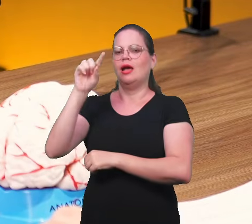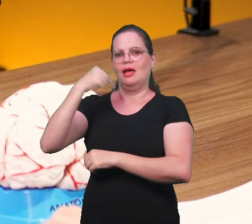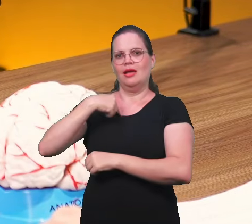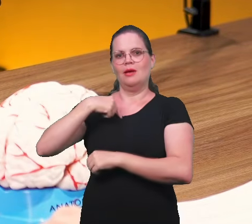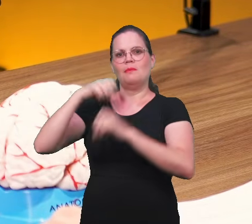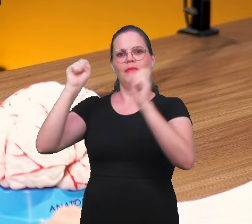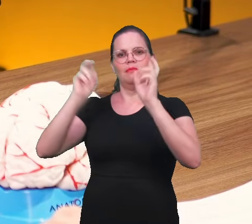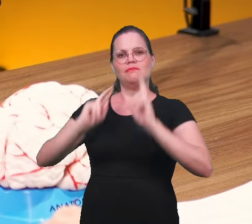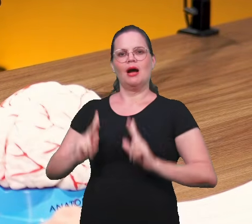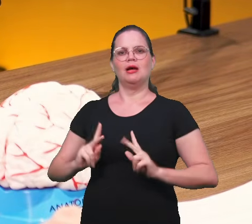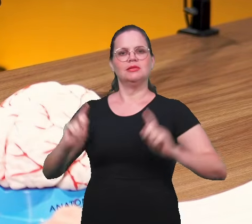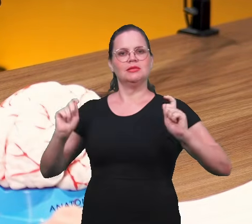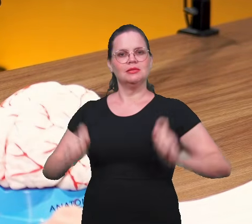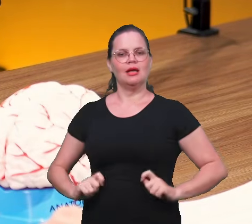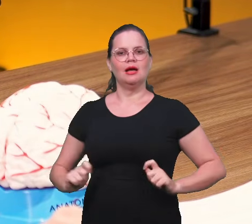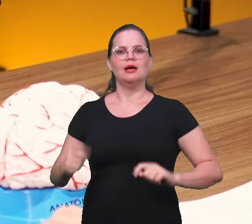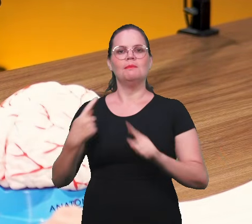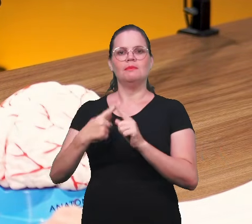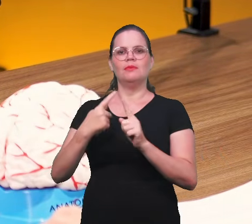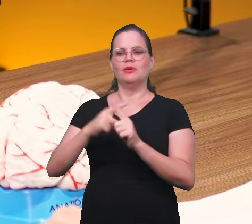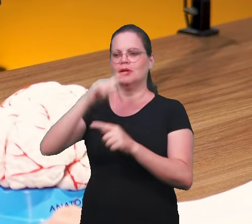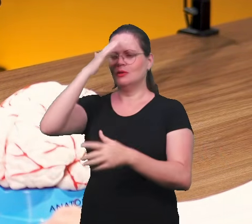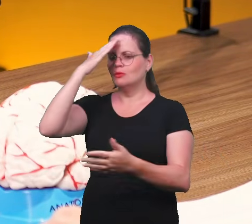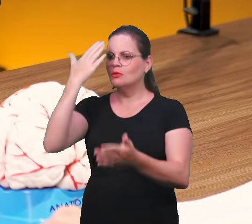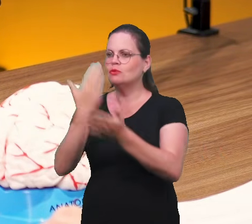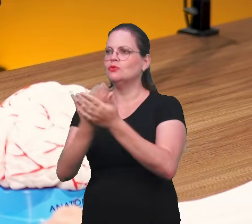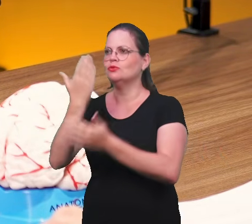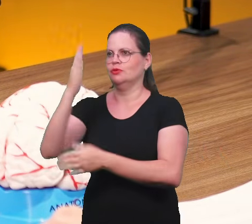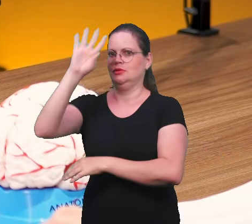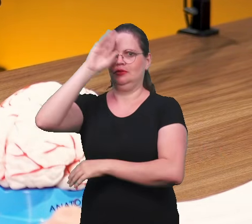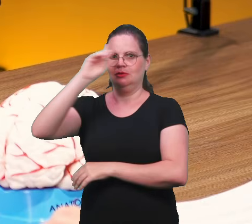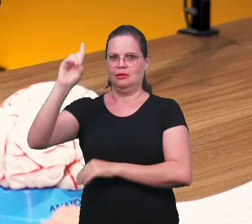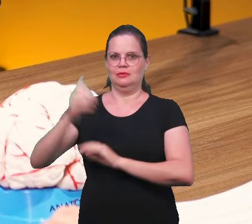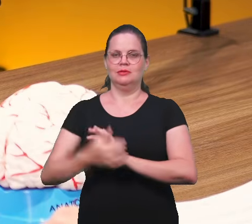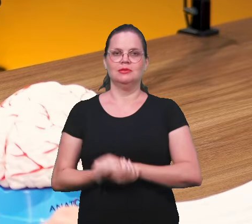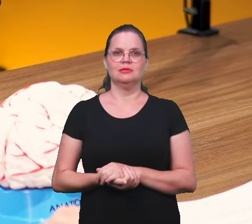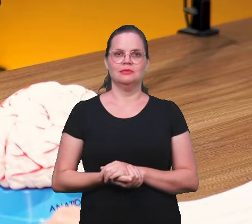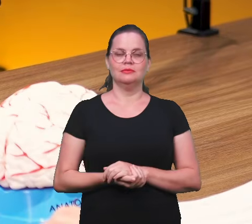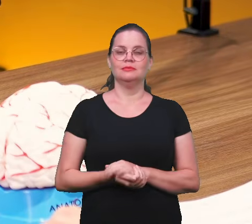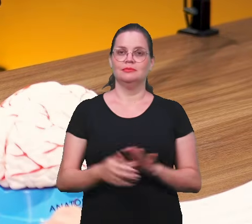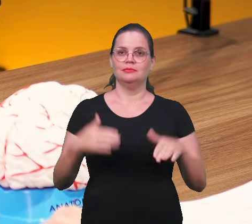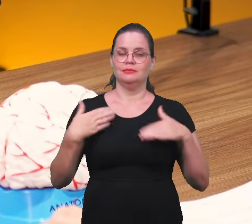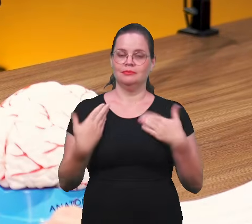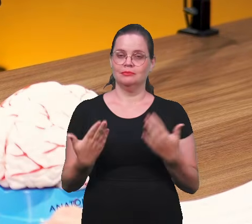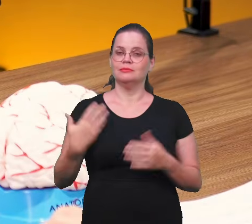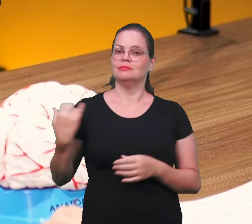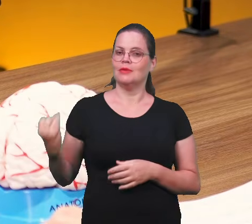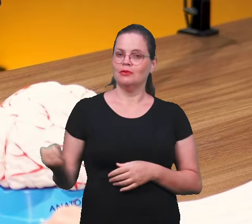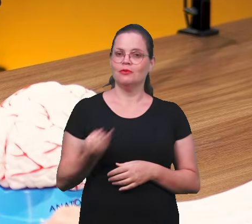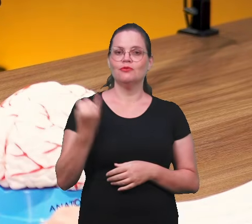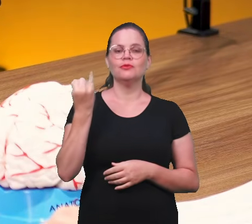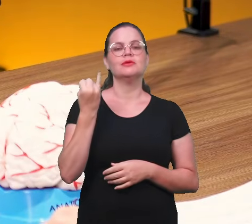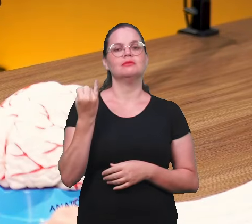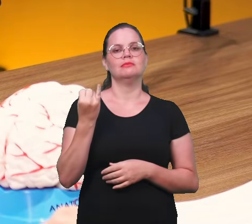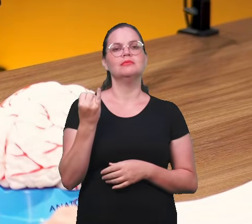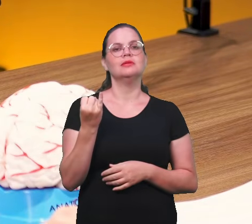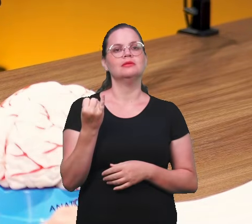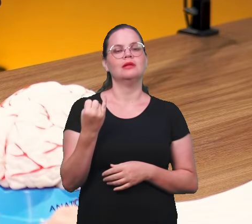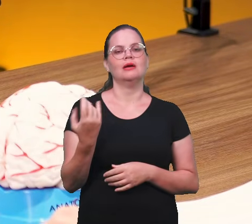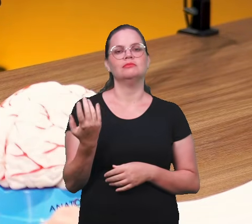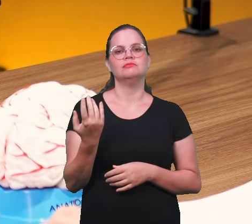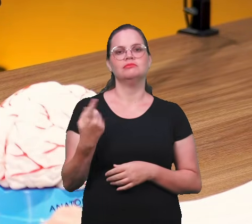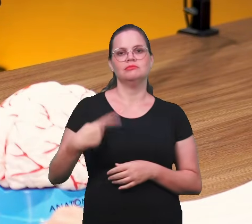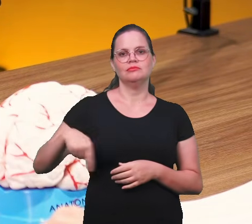em ti, porque ele confia em ti. Então, é fundamental ter